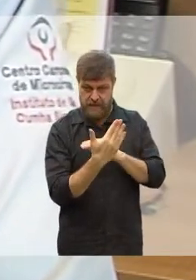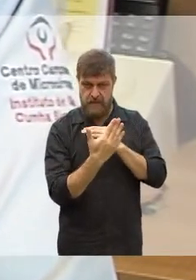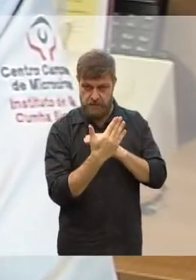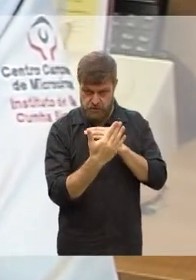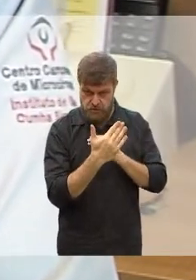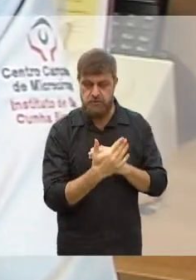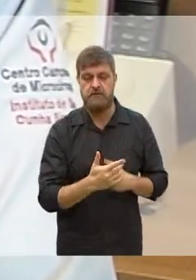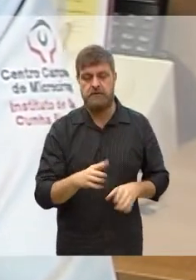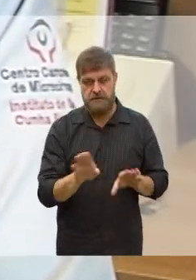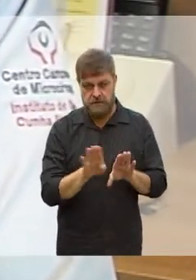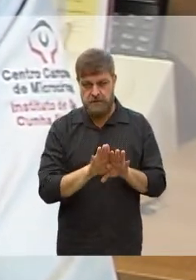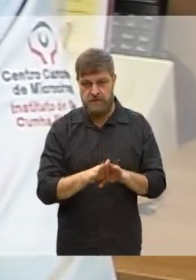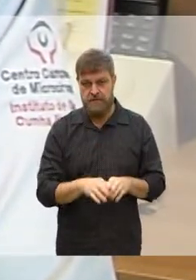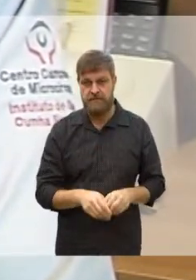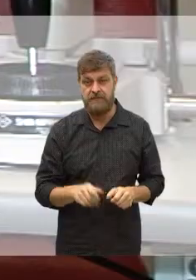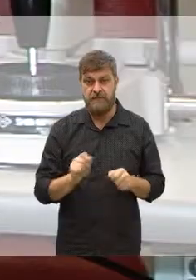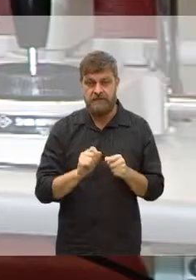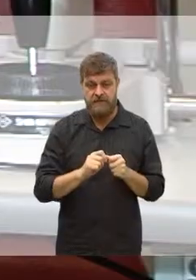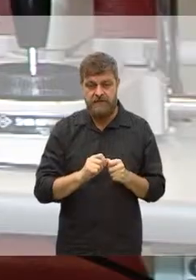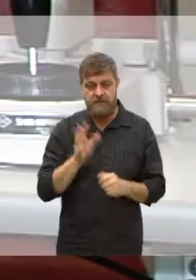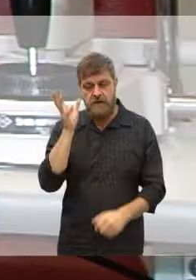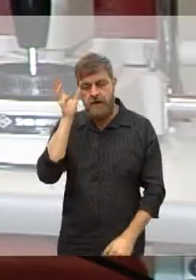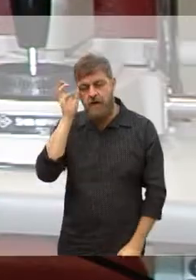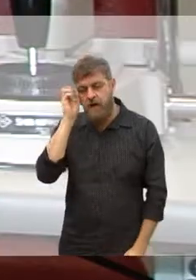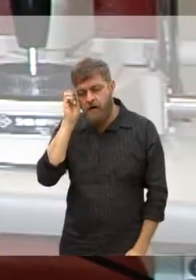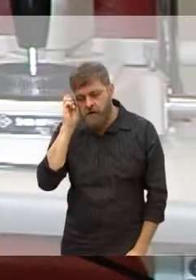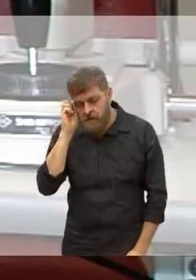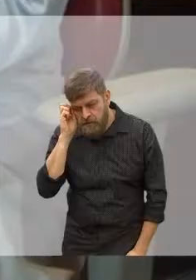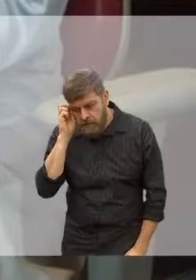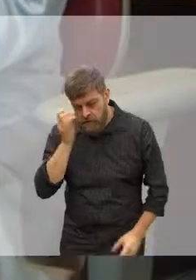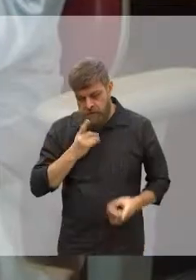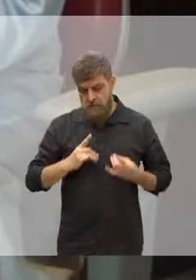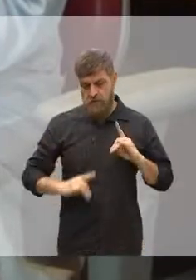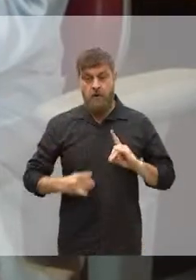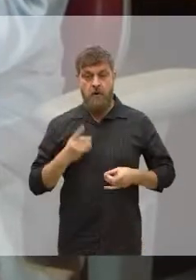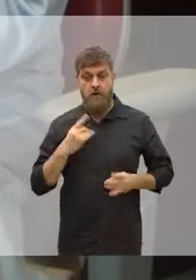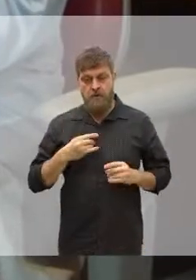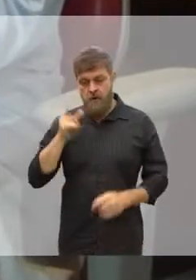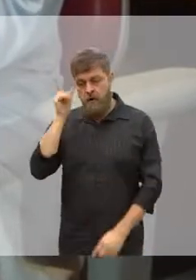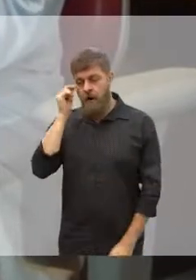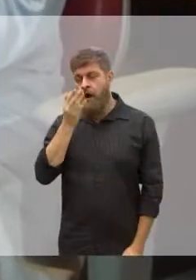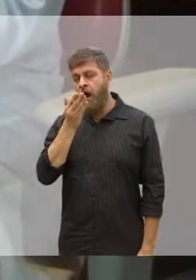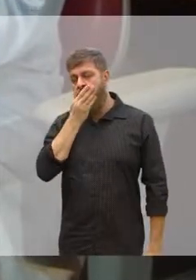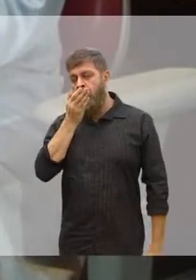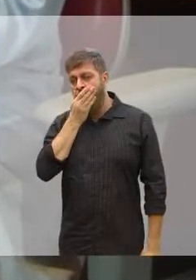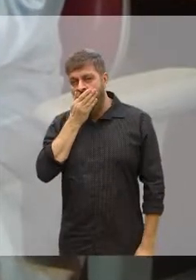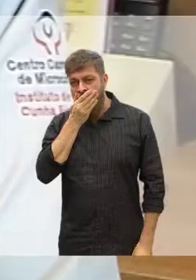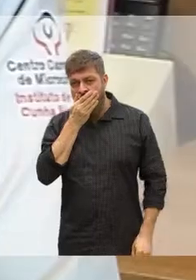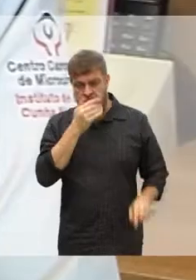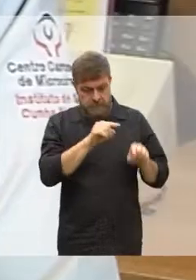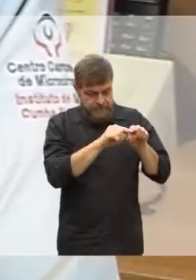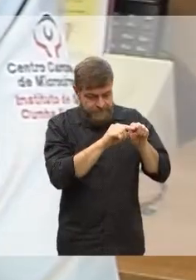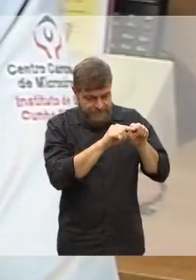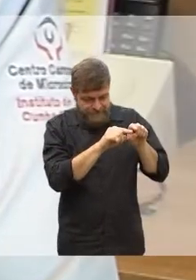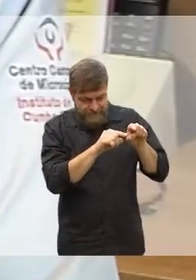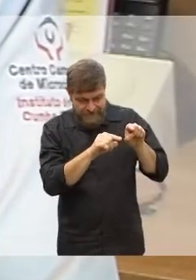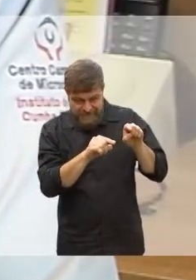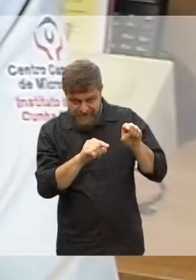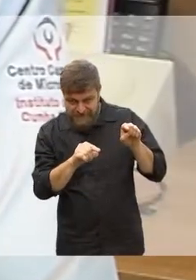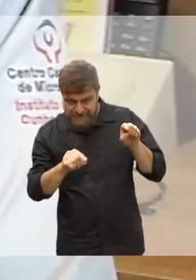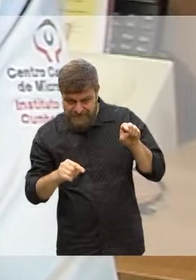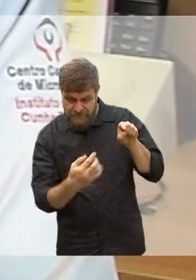faixa luminosa é benéfica para induzir ao sono, produção de melatonina. A outra faixa, mais baixa, ela tem